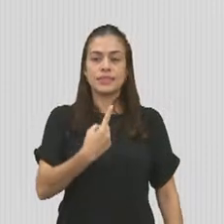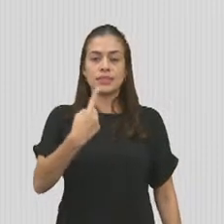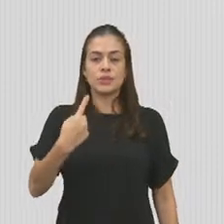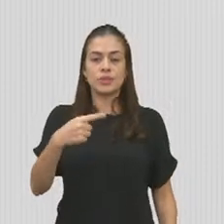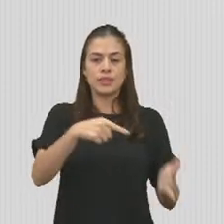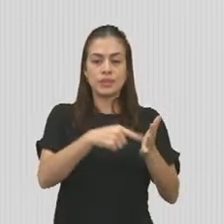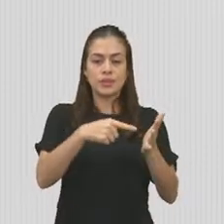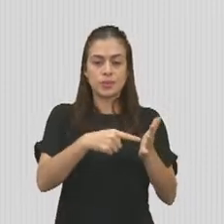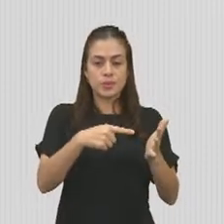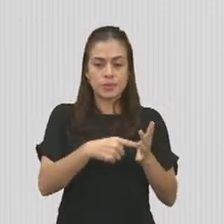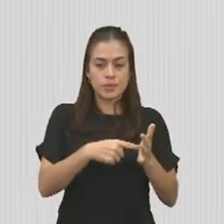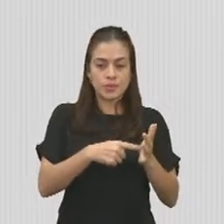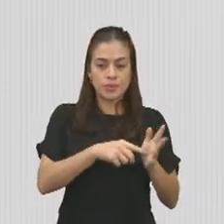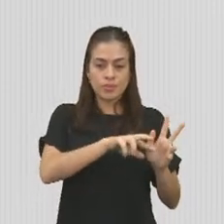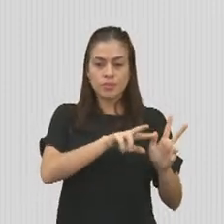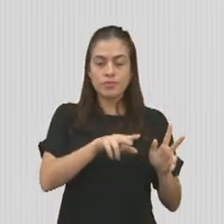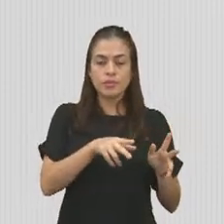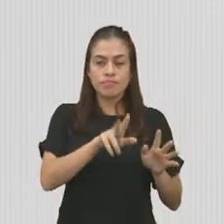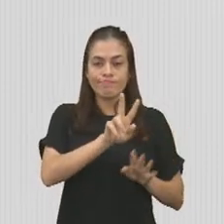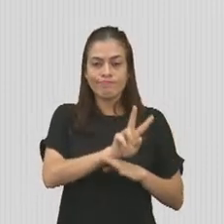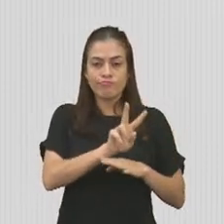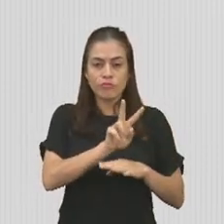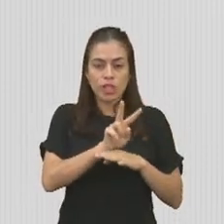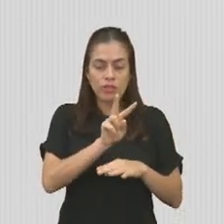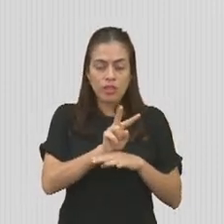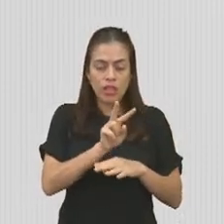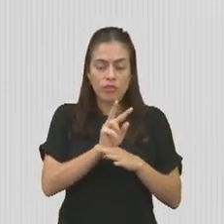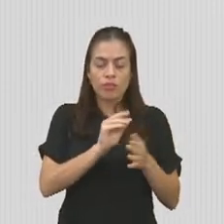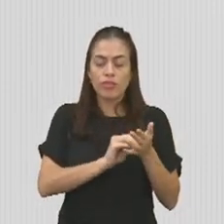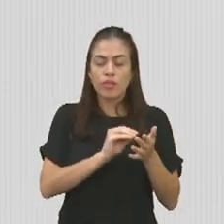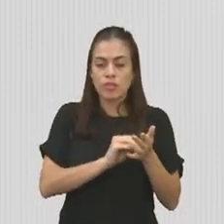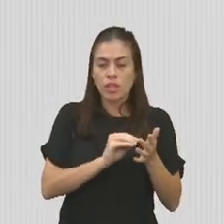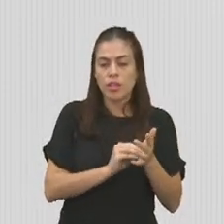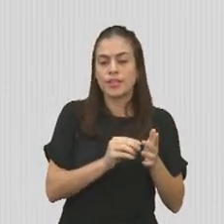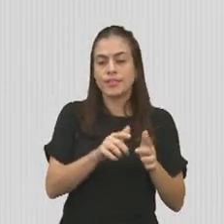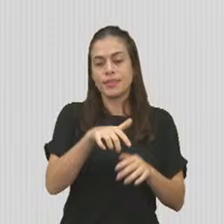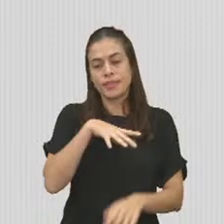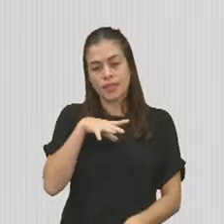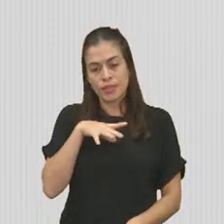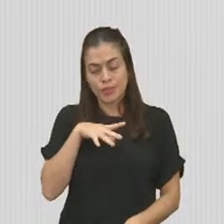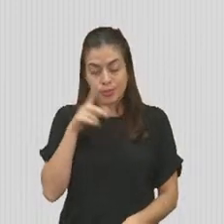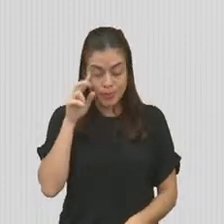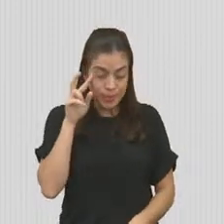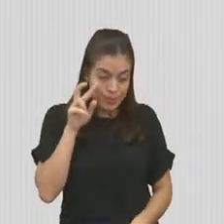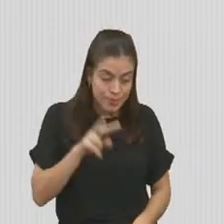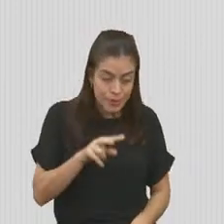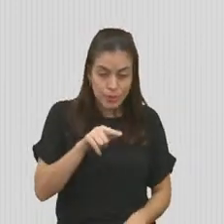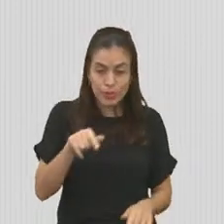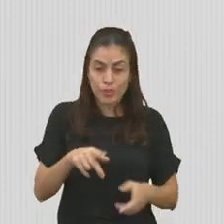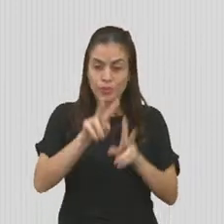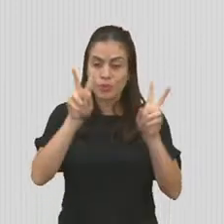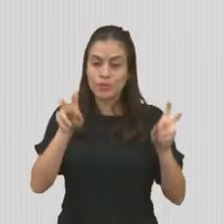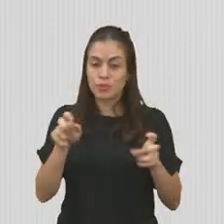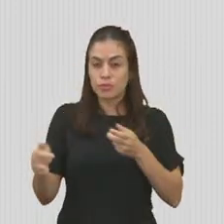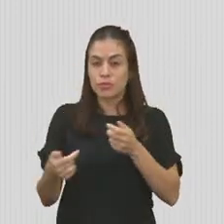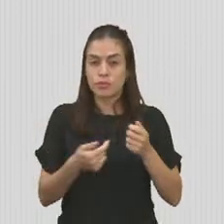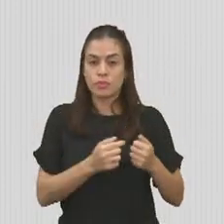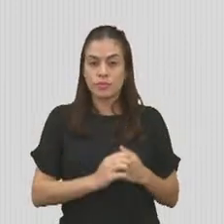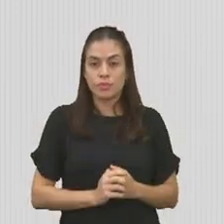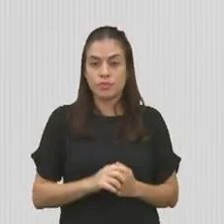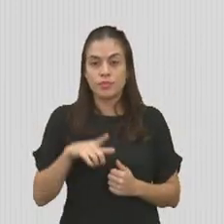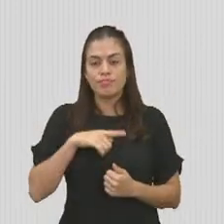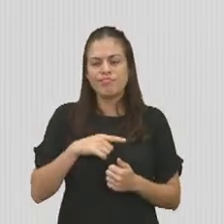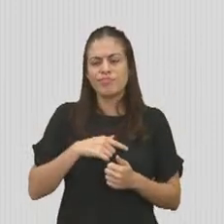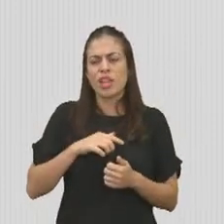relacionadas à zeladoria da cidade. Isso é um número bastante elevado, levando em consideração que é só de um tema. Essas reclamações de zeladoria, elas vão desde